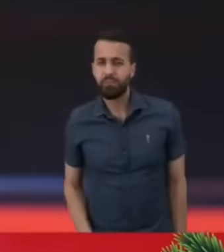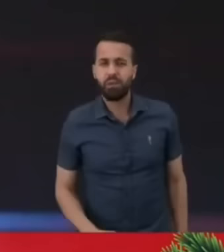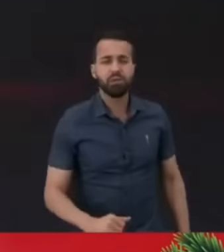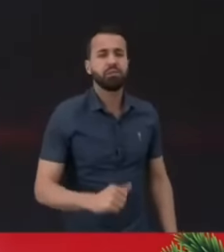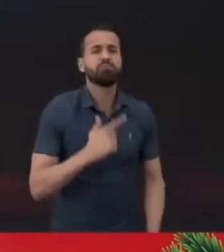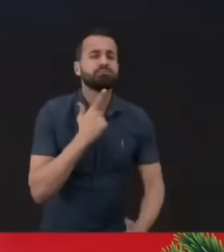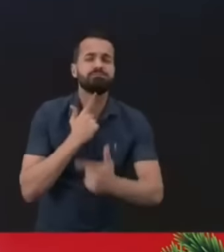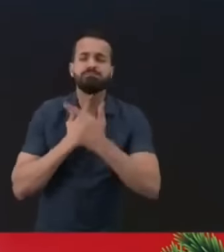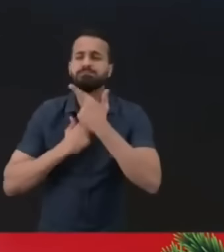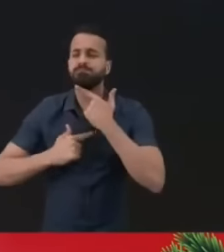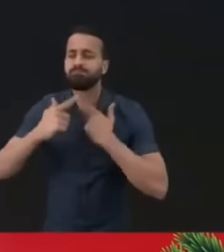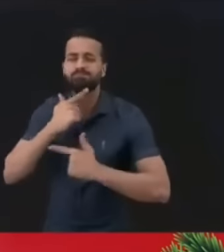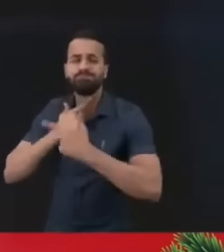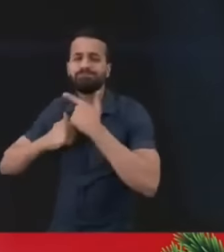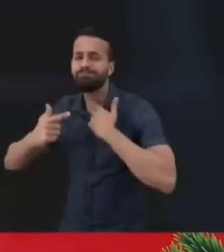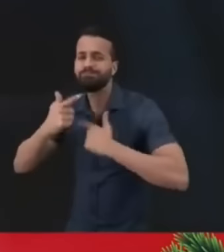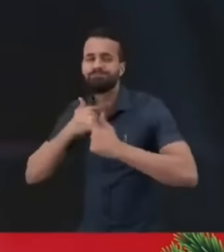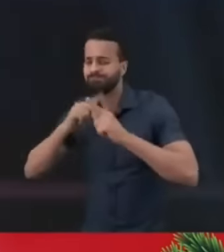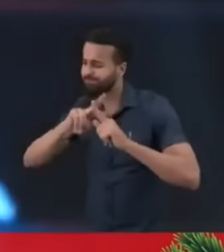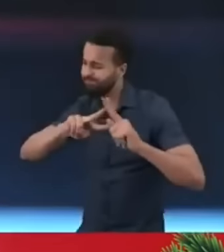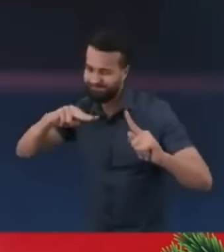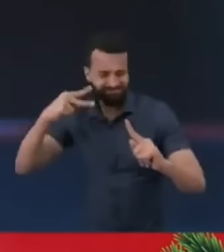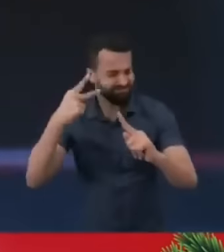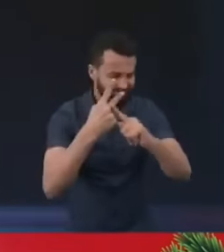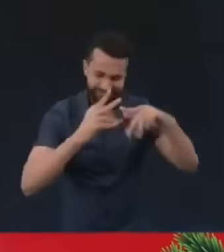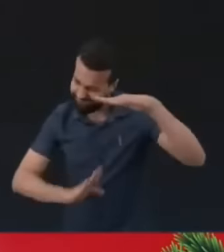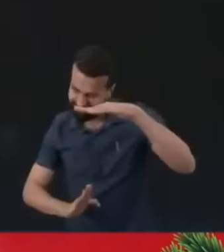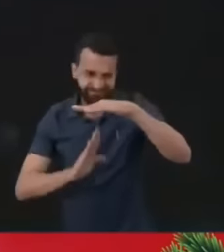e que se aumentem os desejos.